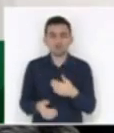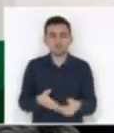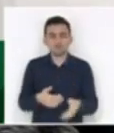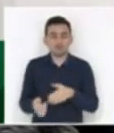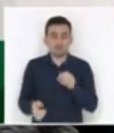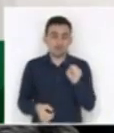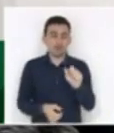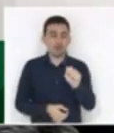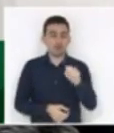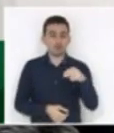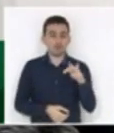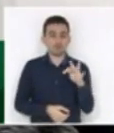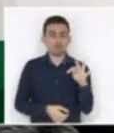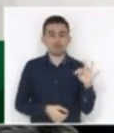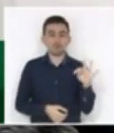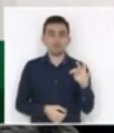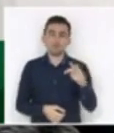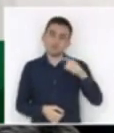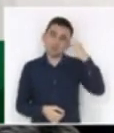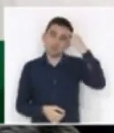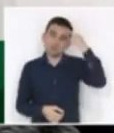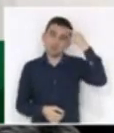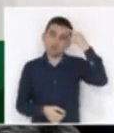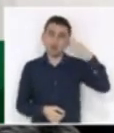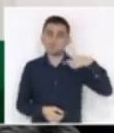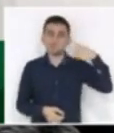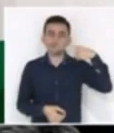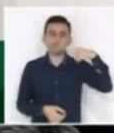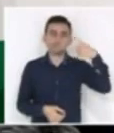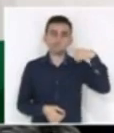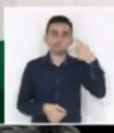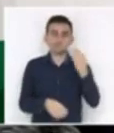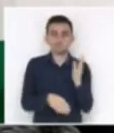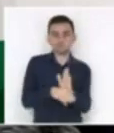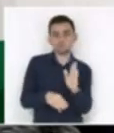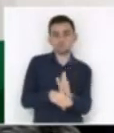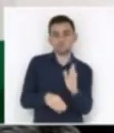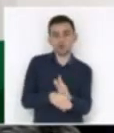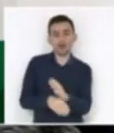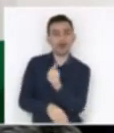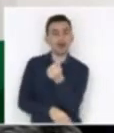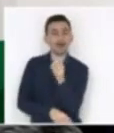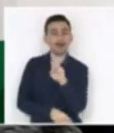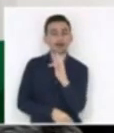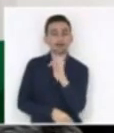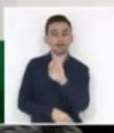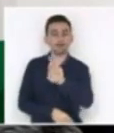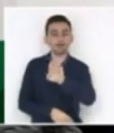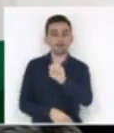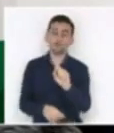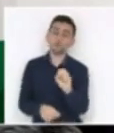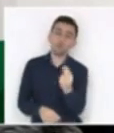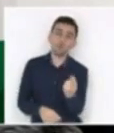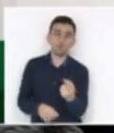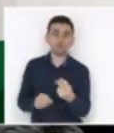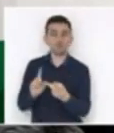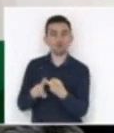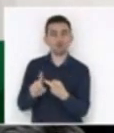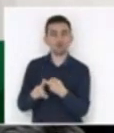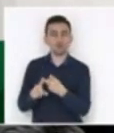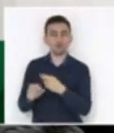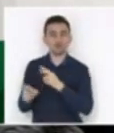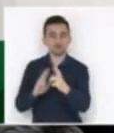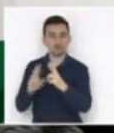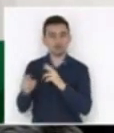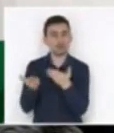servir de advogada de defesa da Arteris ou da autopista. Não adianta. E é esse o